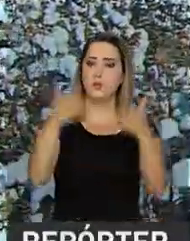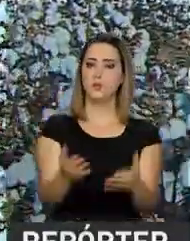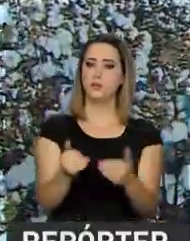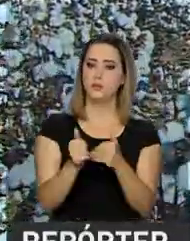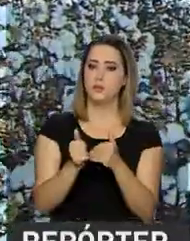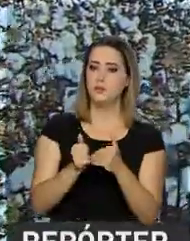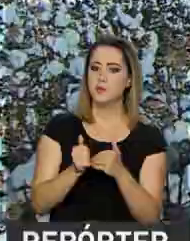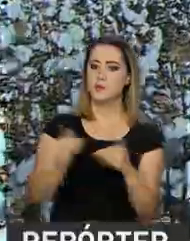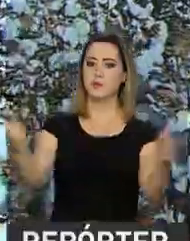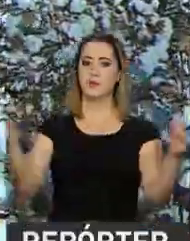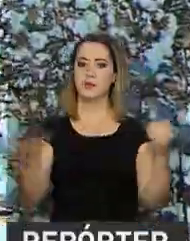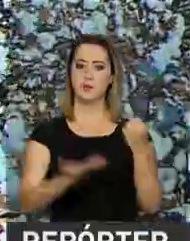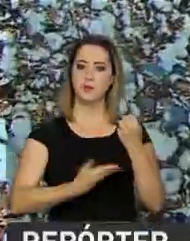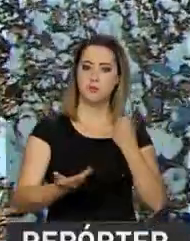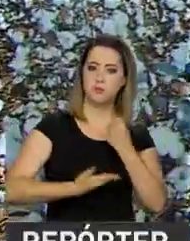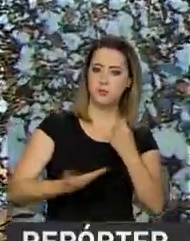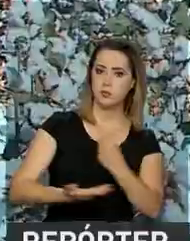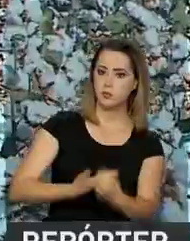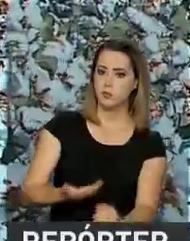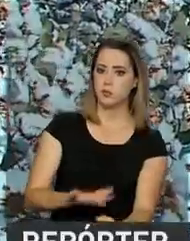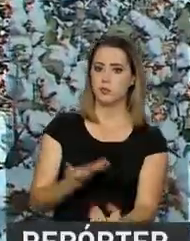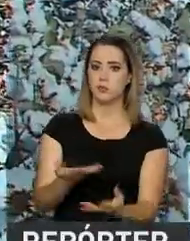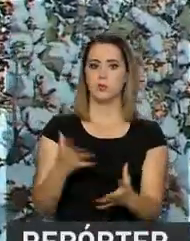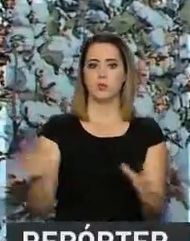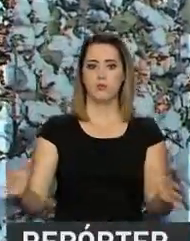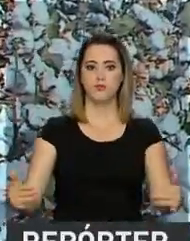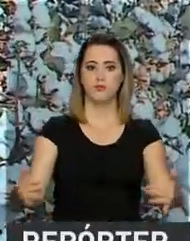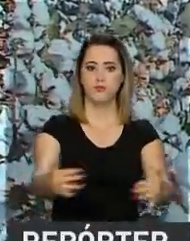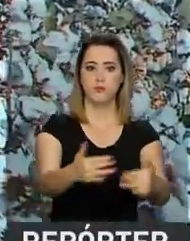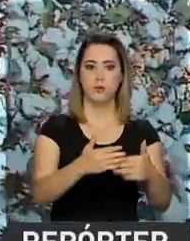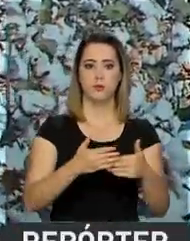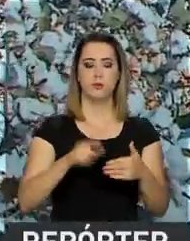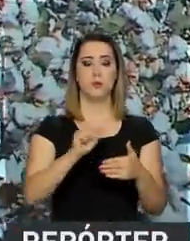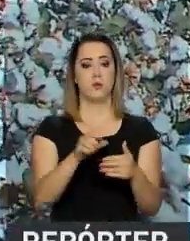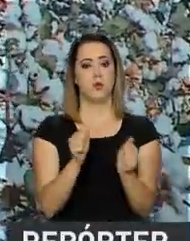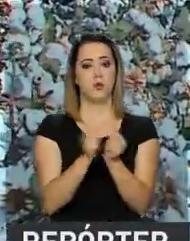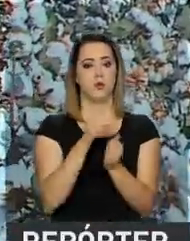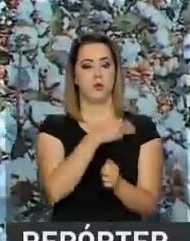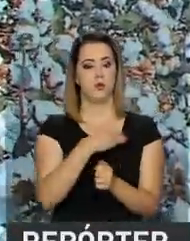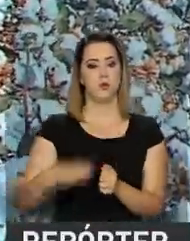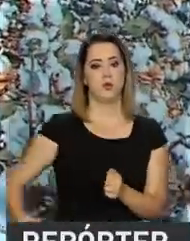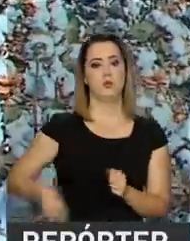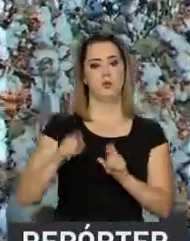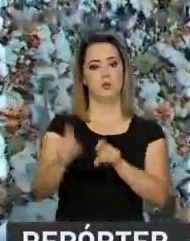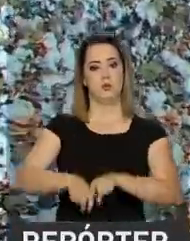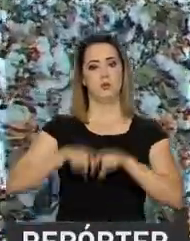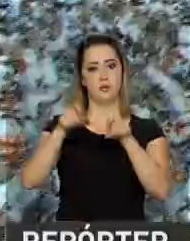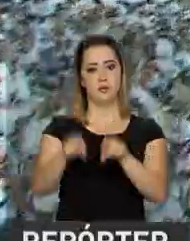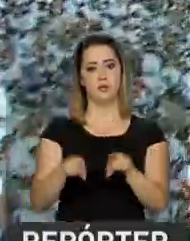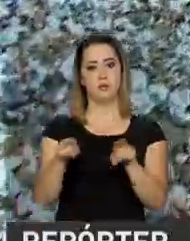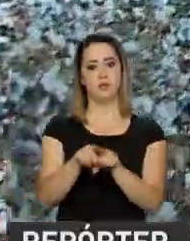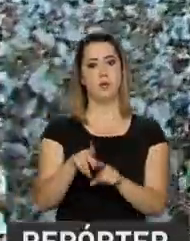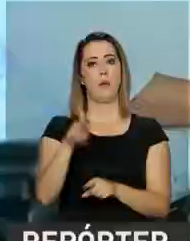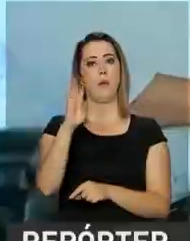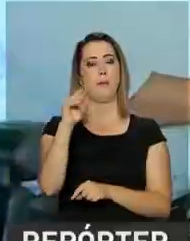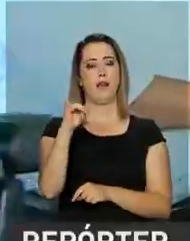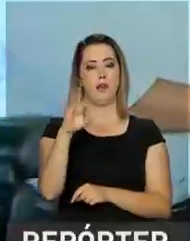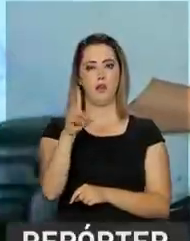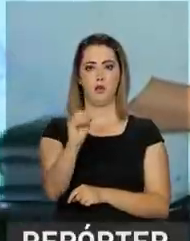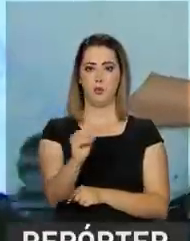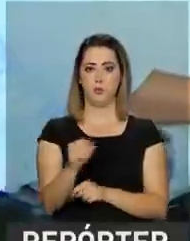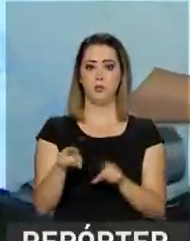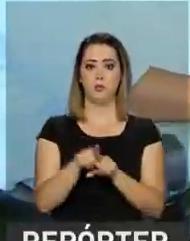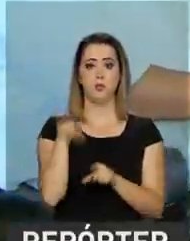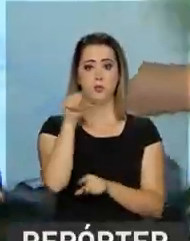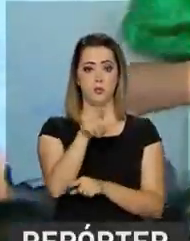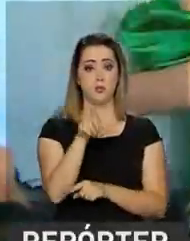abertura da colheita de algodão no estado acompanhado do ministro da agricultura pecuária e abastecimento blairo maggi ainda